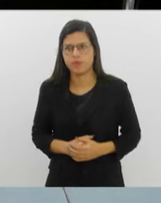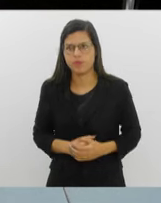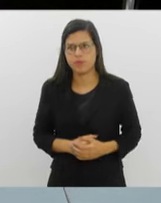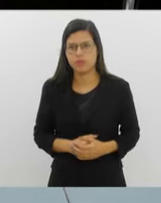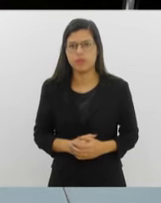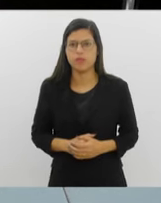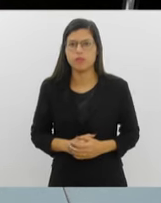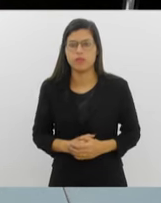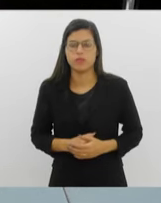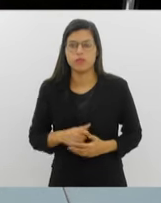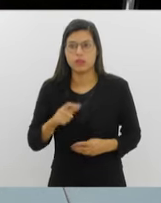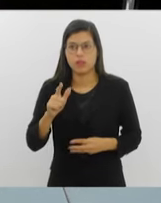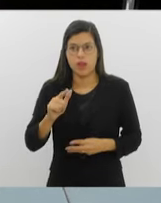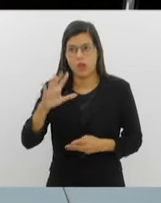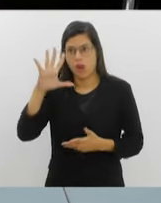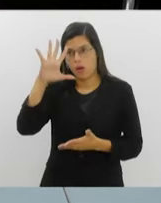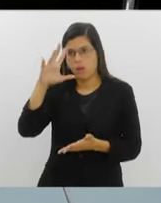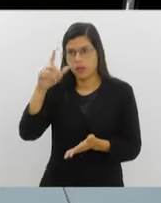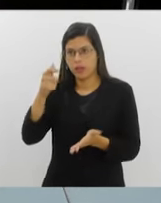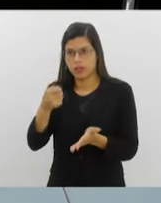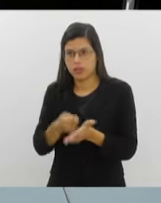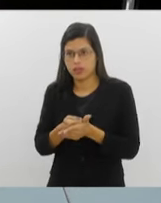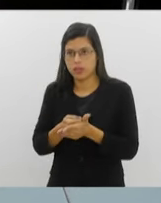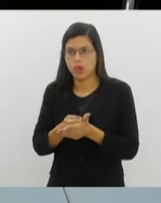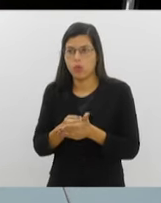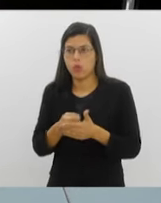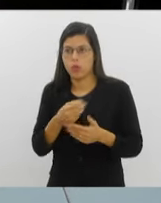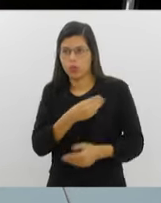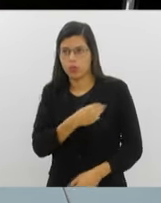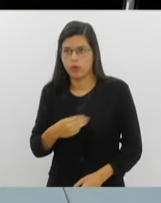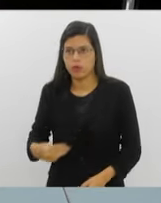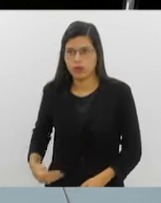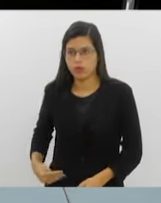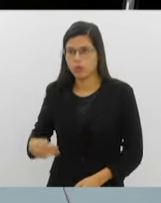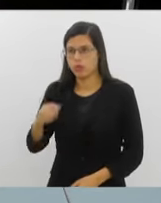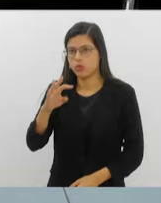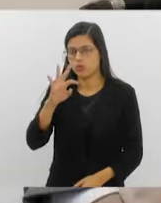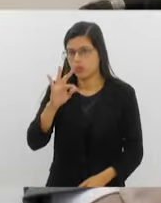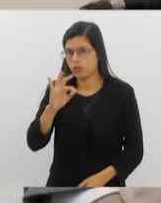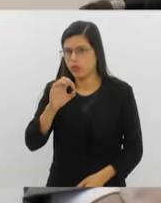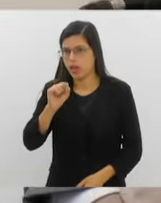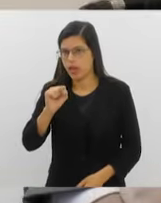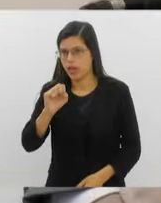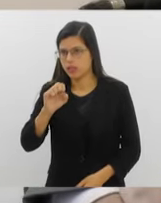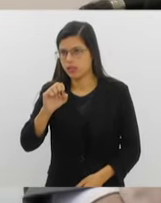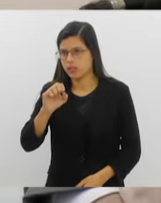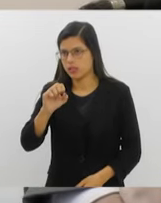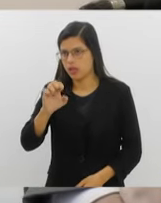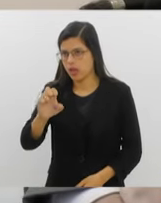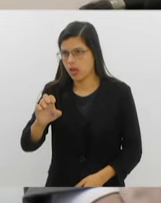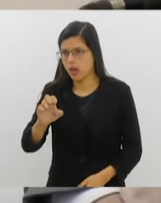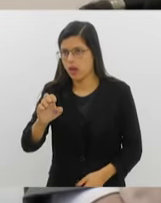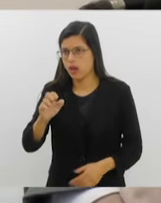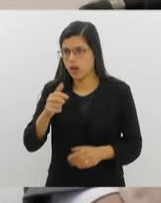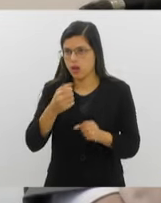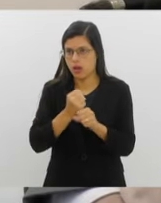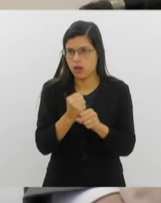Esta é uma decisão dos ministros do TSE. Eu fiz menção aqui a essa decisão. De 23, não